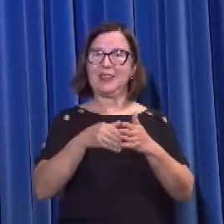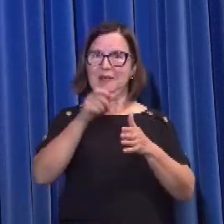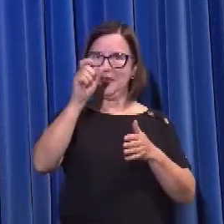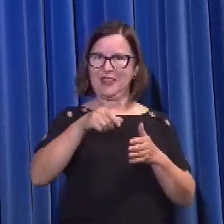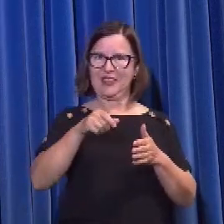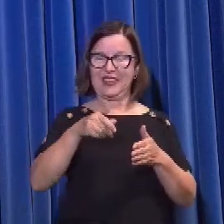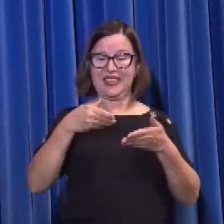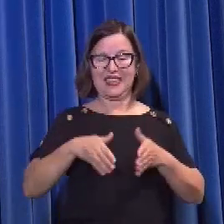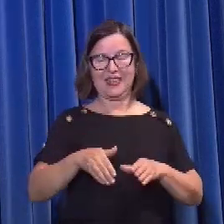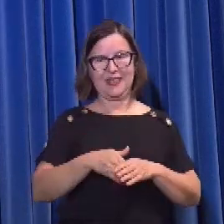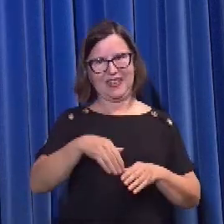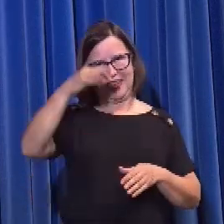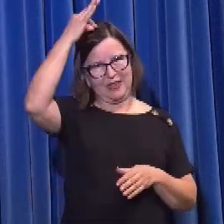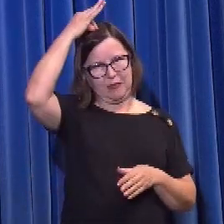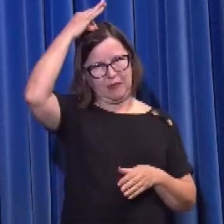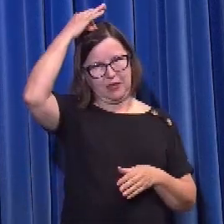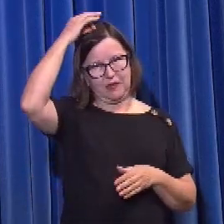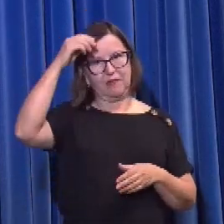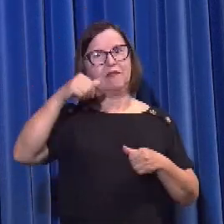novo, persevera.